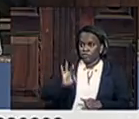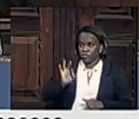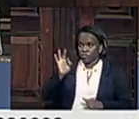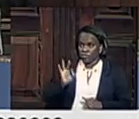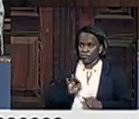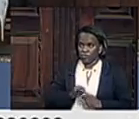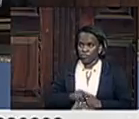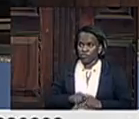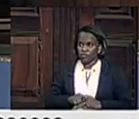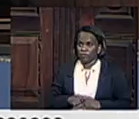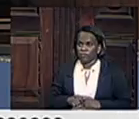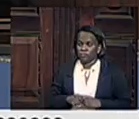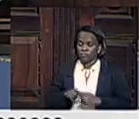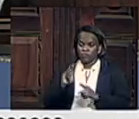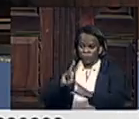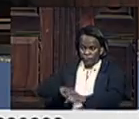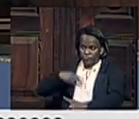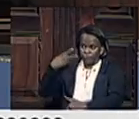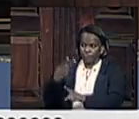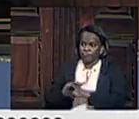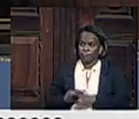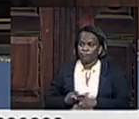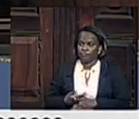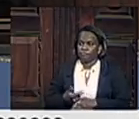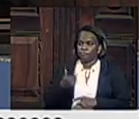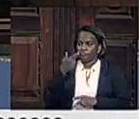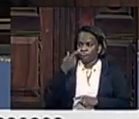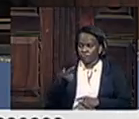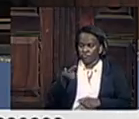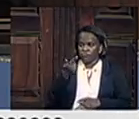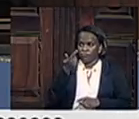31%, um aumento de